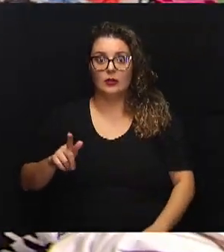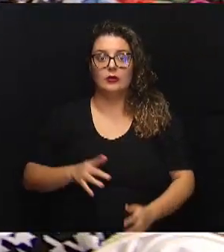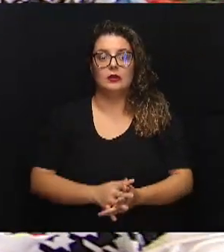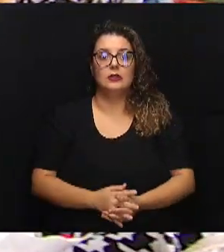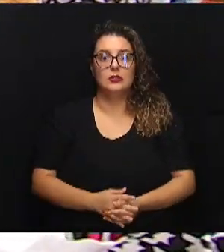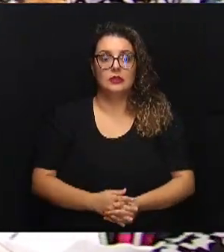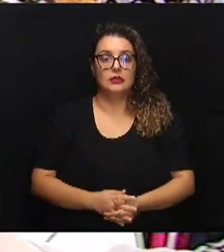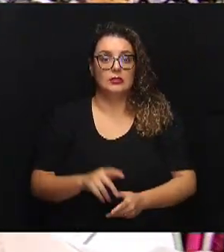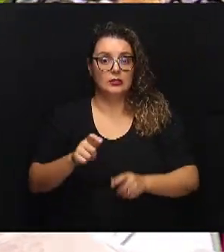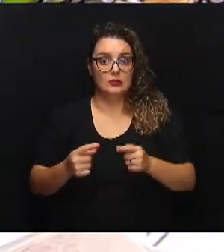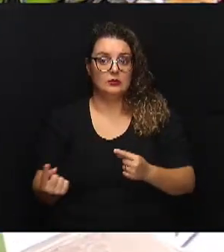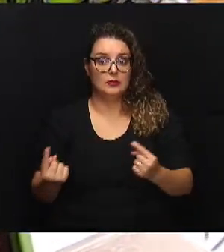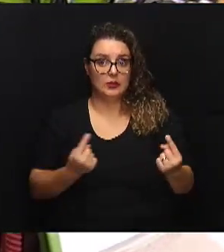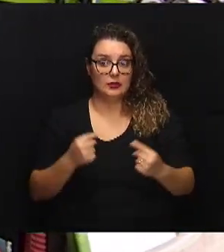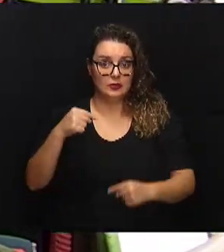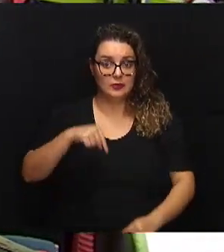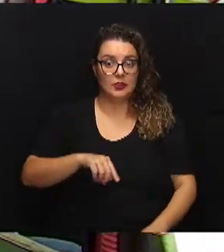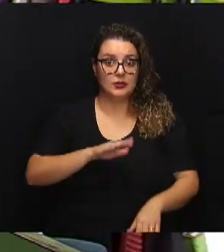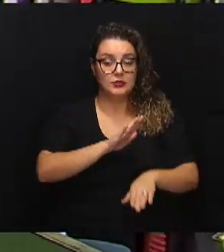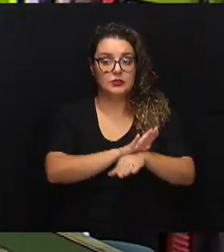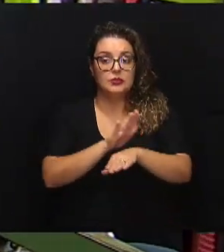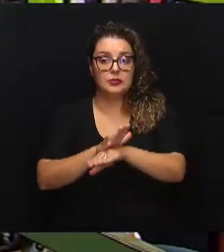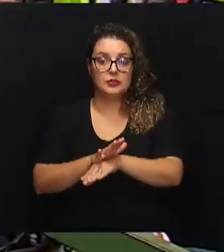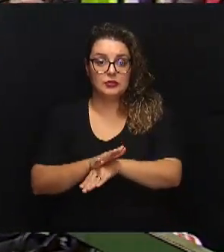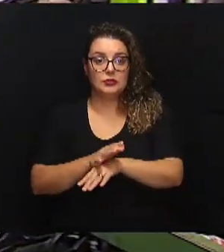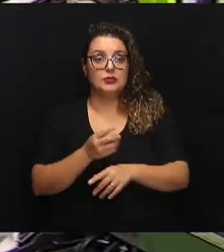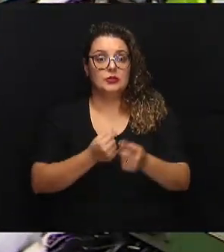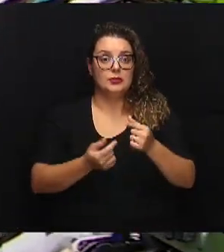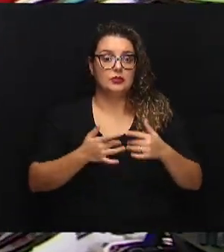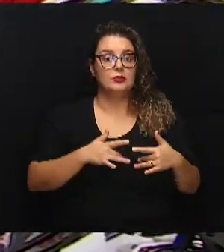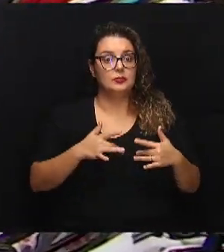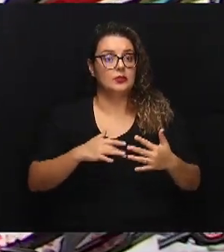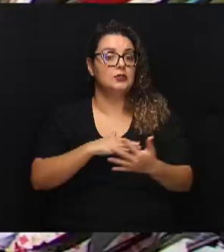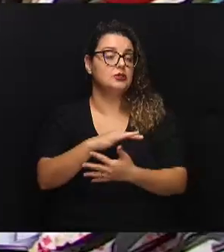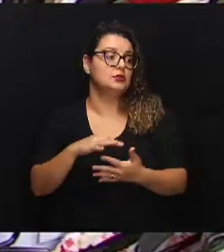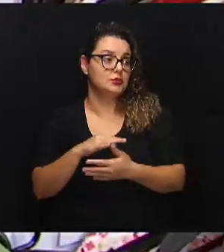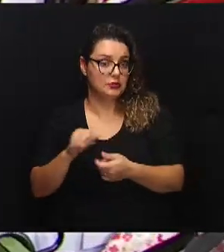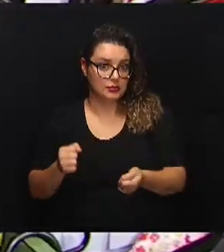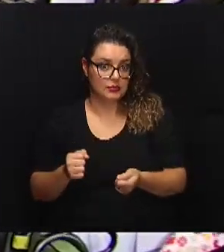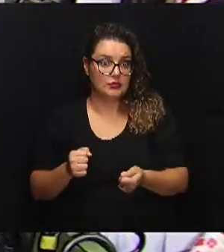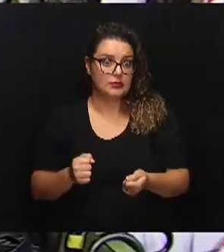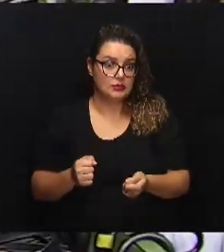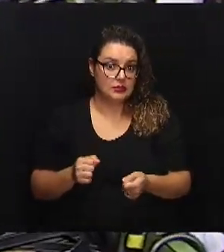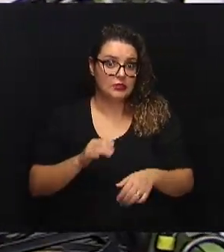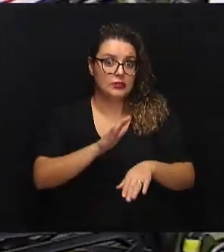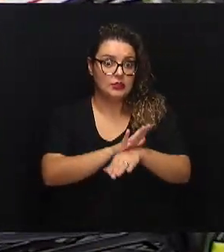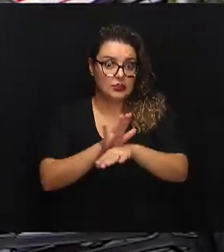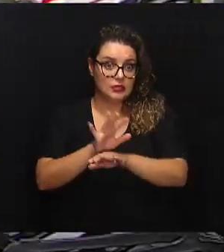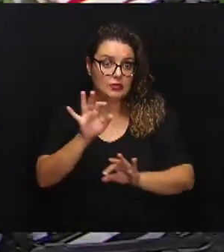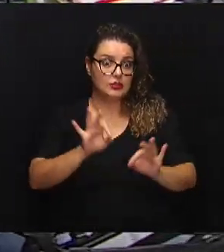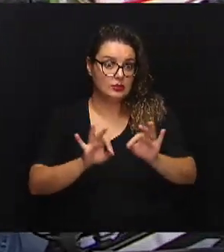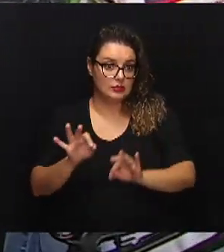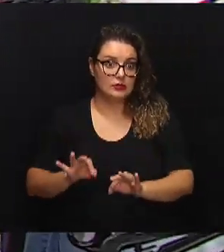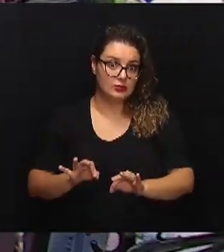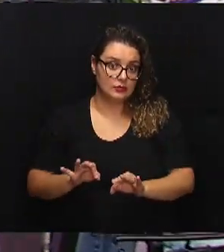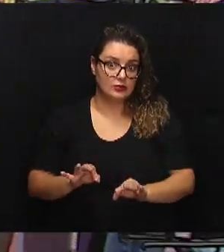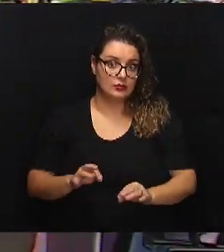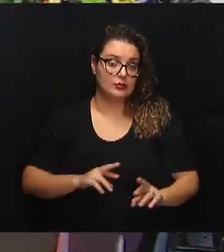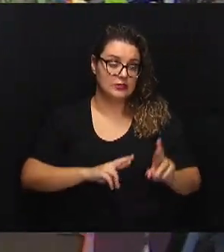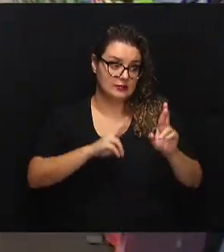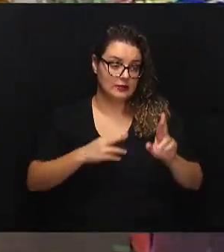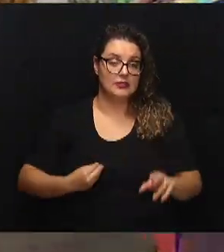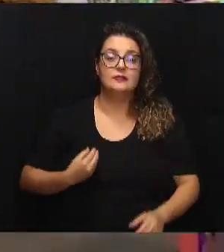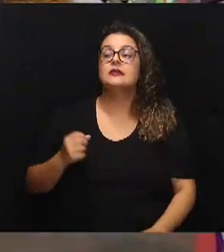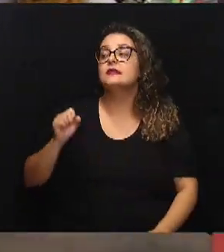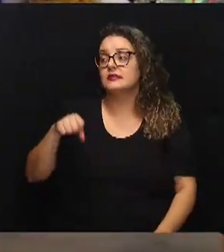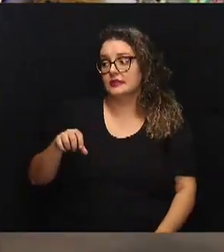Então a pessoa vem aqui, ajuda a economia solidária, a sustentabilidade e ainda ajuda um projeto como o Esperança e Vida.